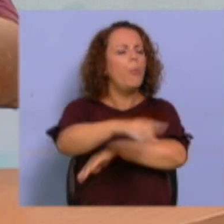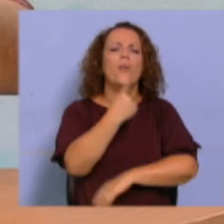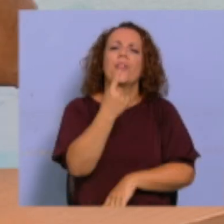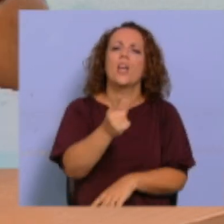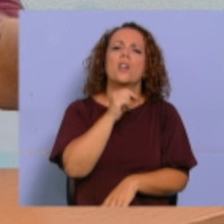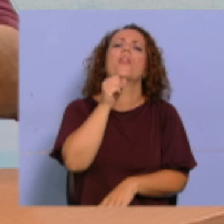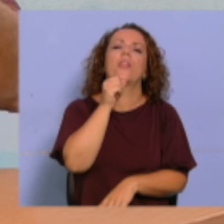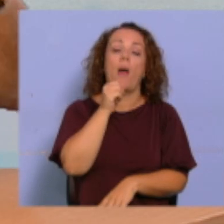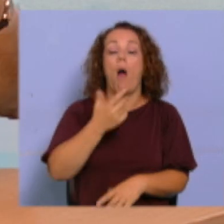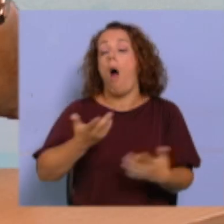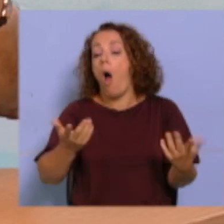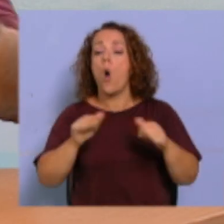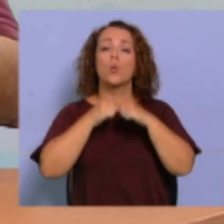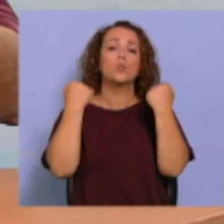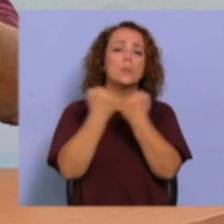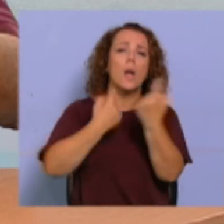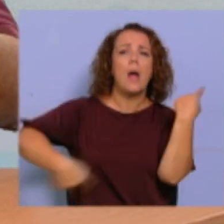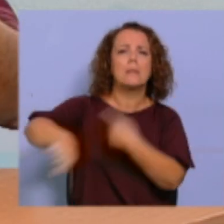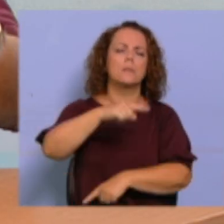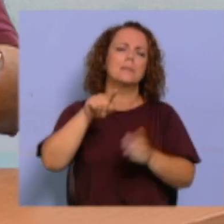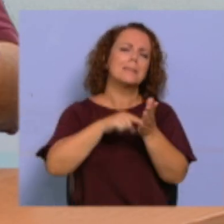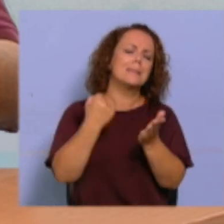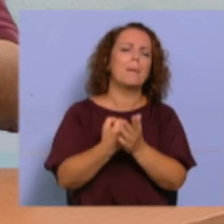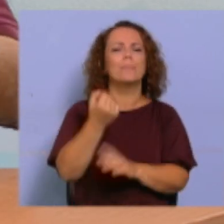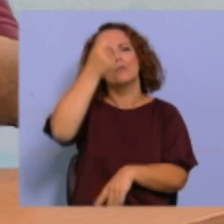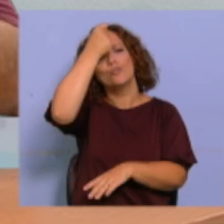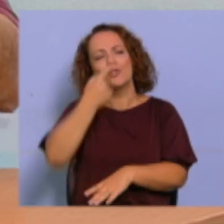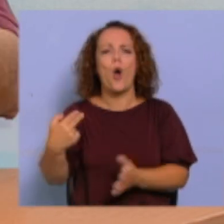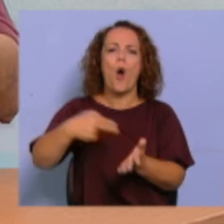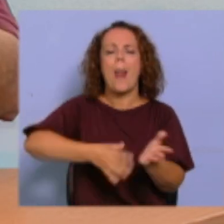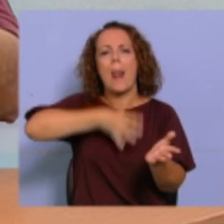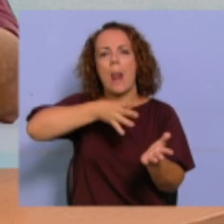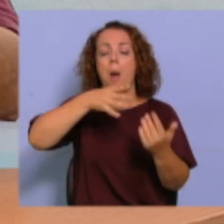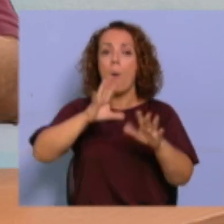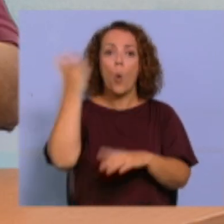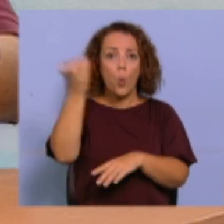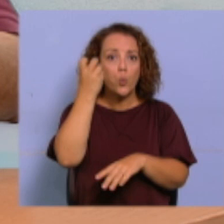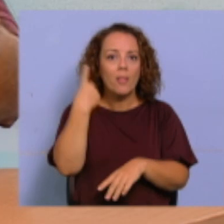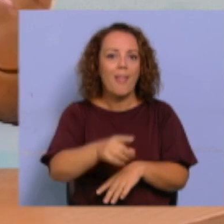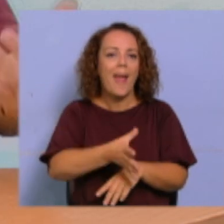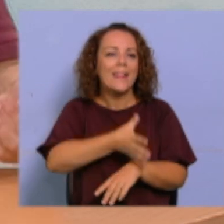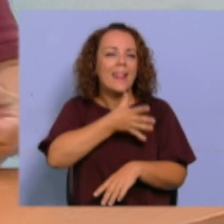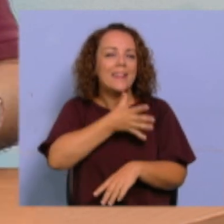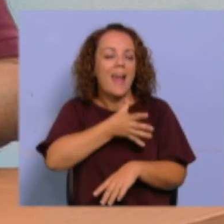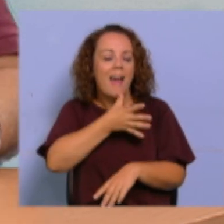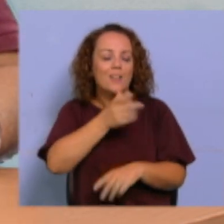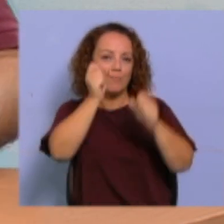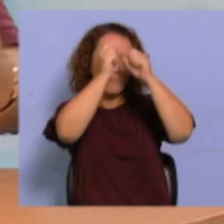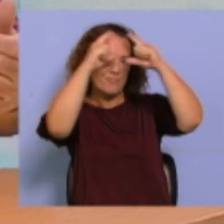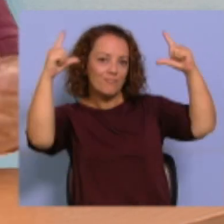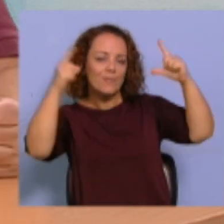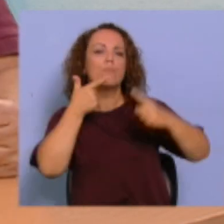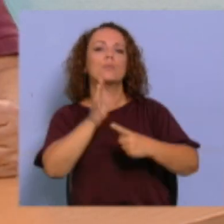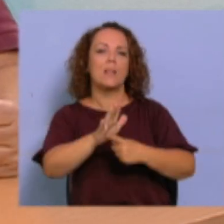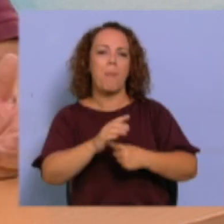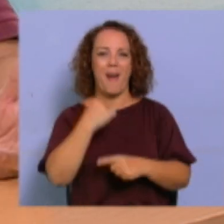dizíamos, todas as sociedades têm contadores de histórias, mas também todas as culturas têm provérbios. Por exemplo, nós temos este: as